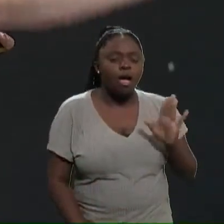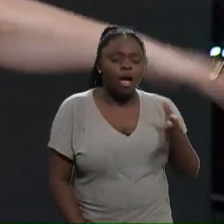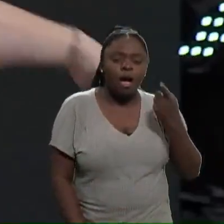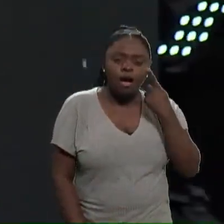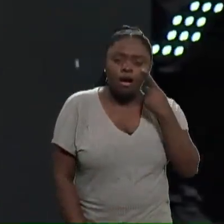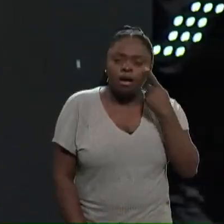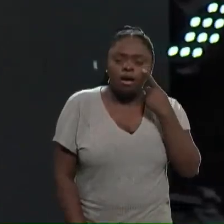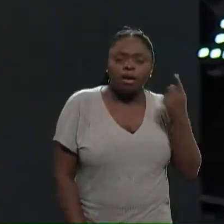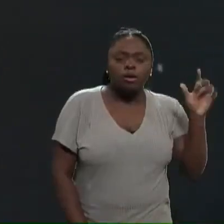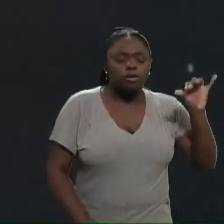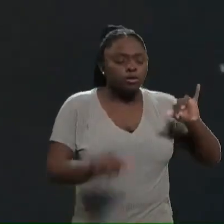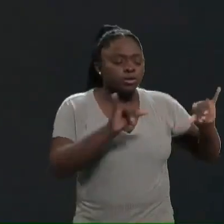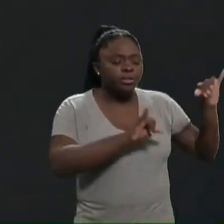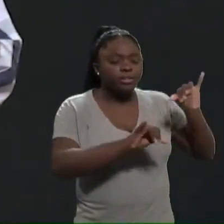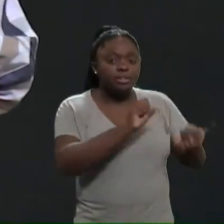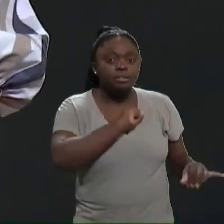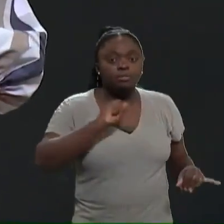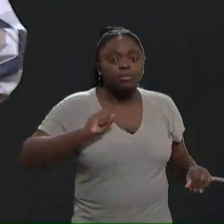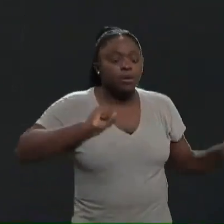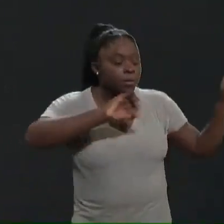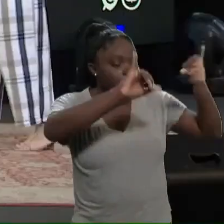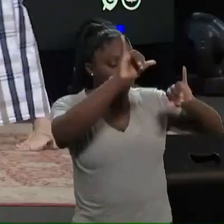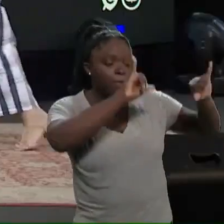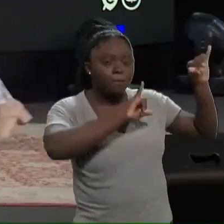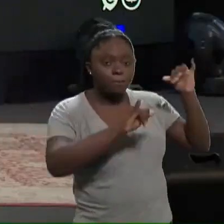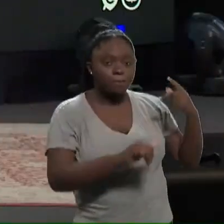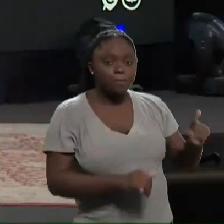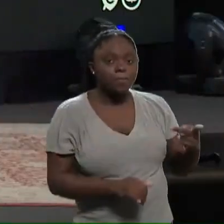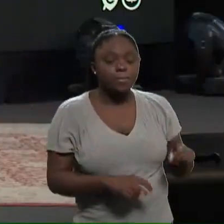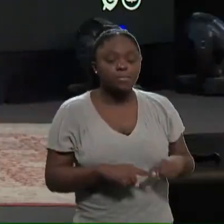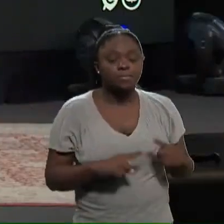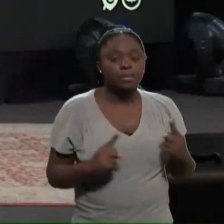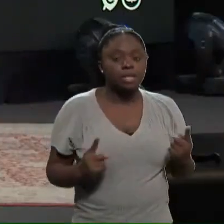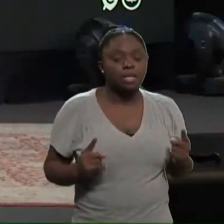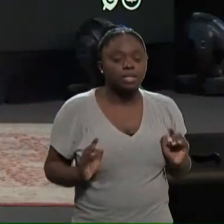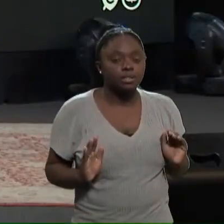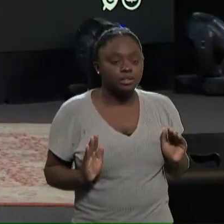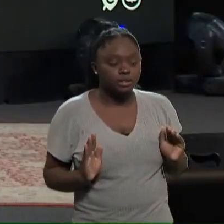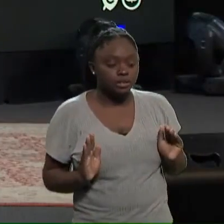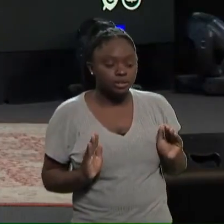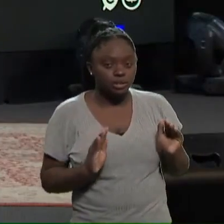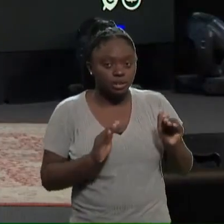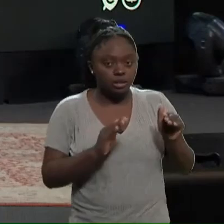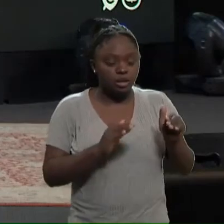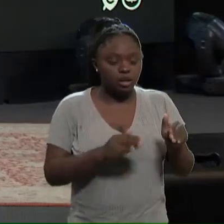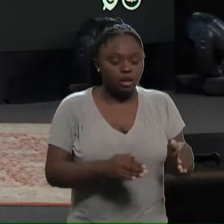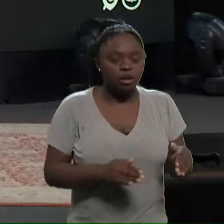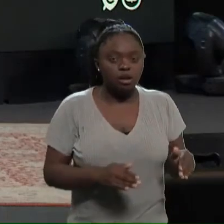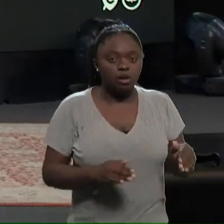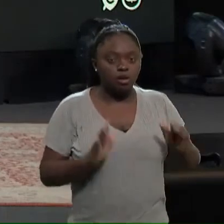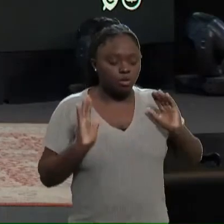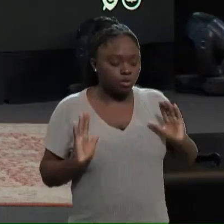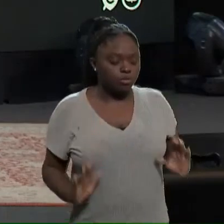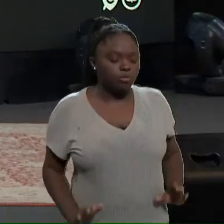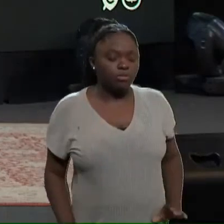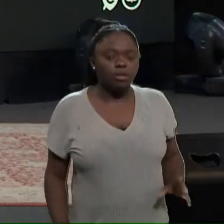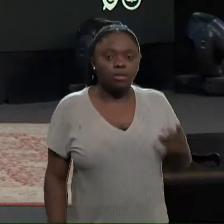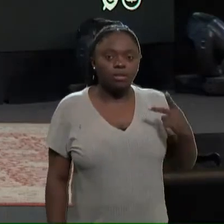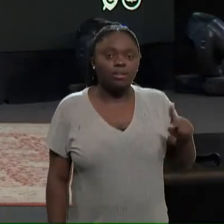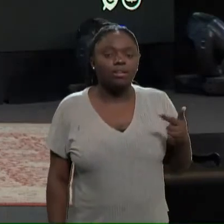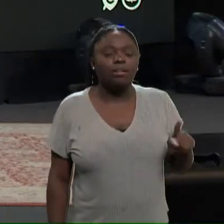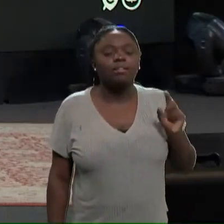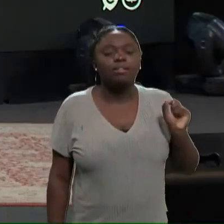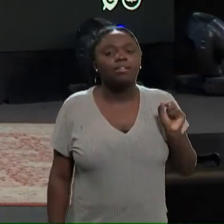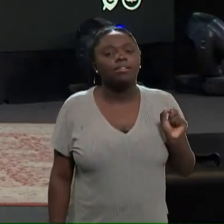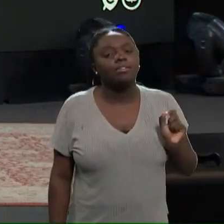sido ungido por Samuel. Mas quando ele chega ali, o posicionamento dele é